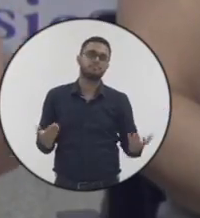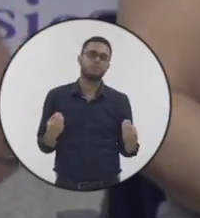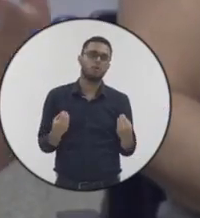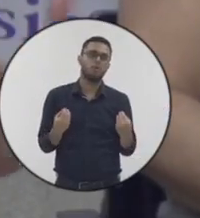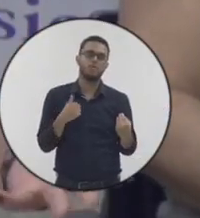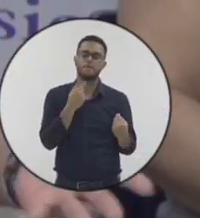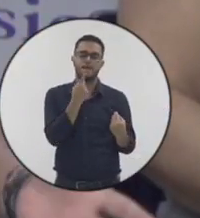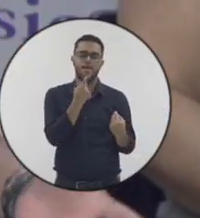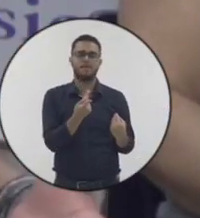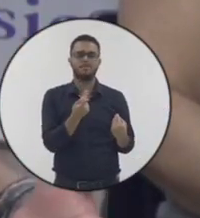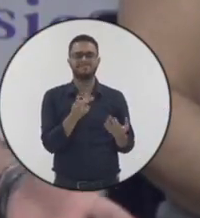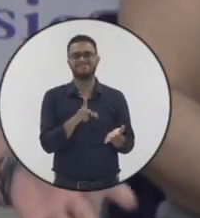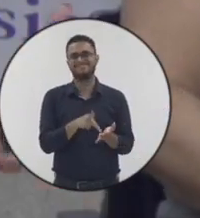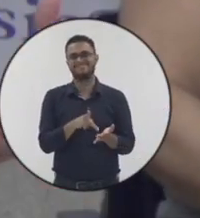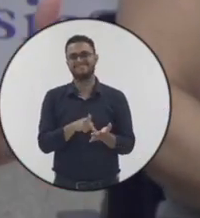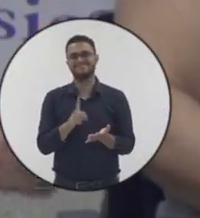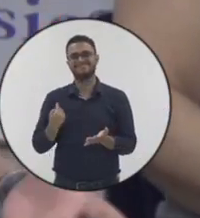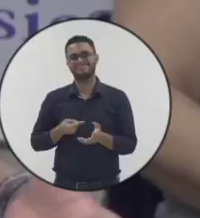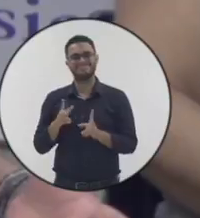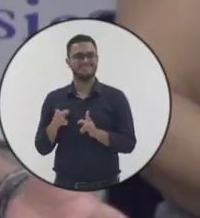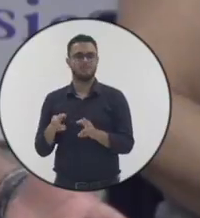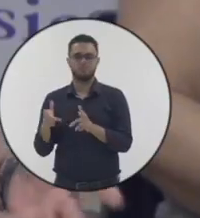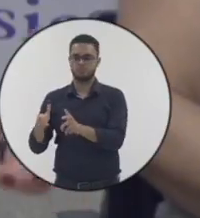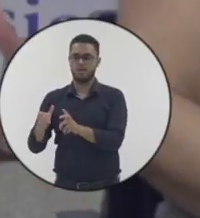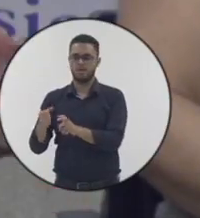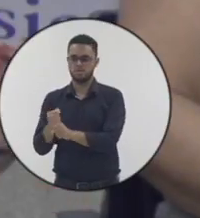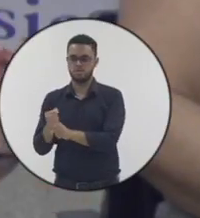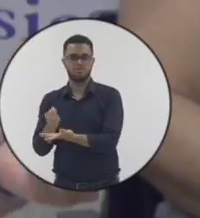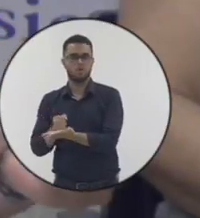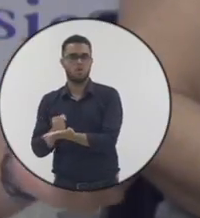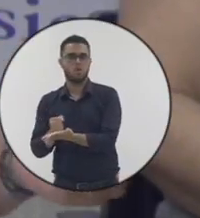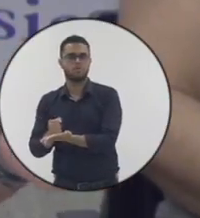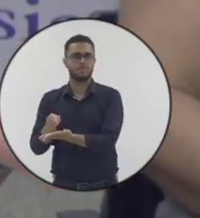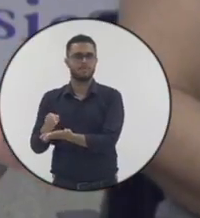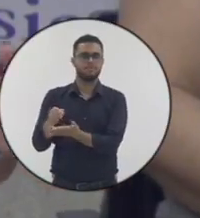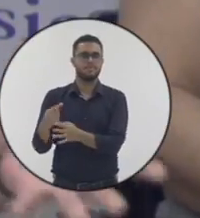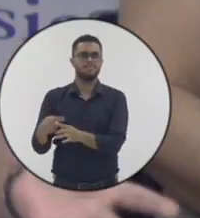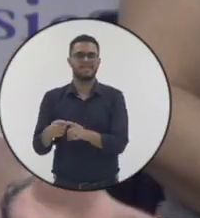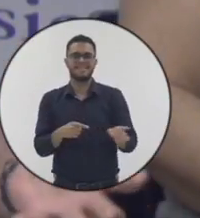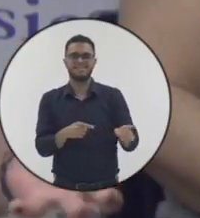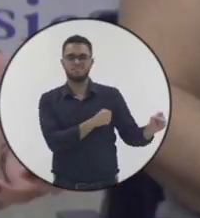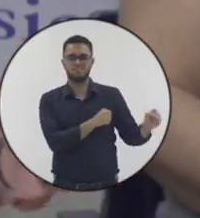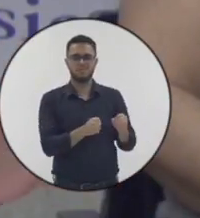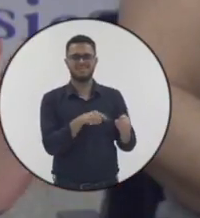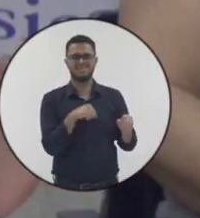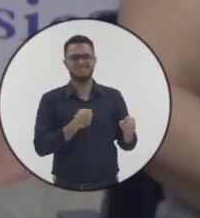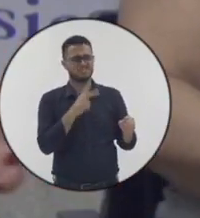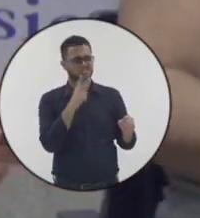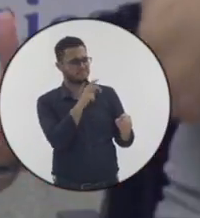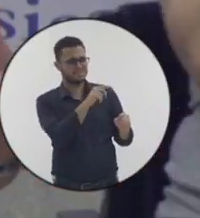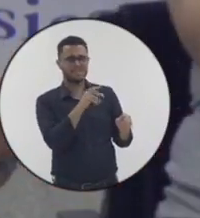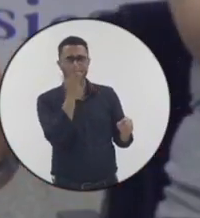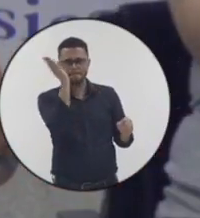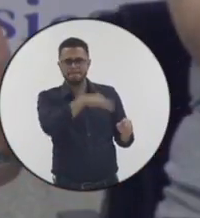dizer que a gente não é feito de massa de manobra em relação a esse poder, né, tão, tão vil, que só